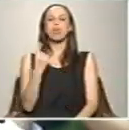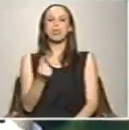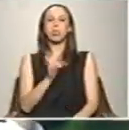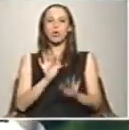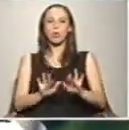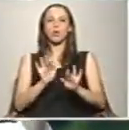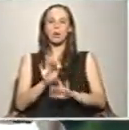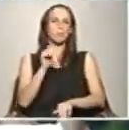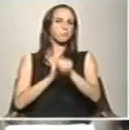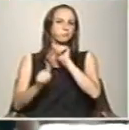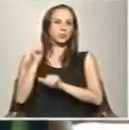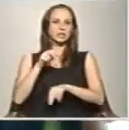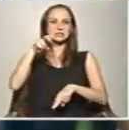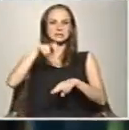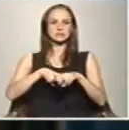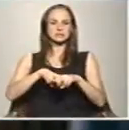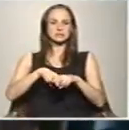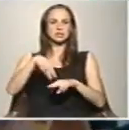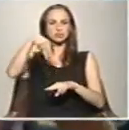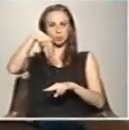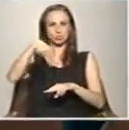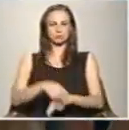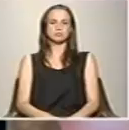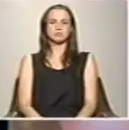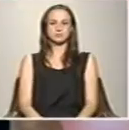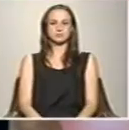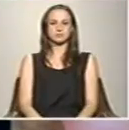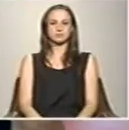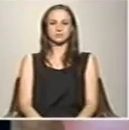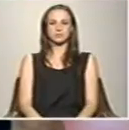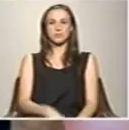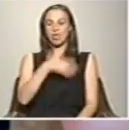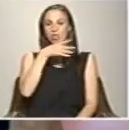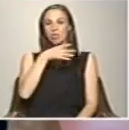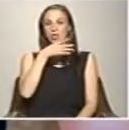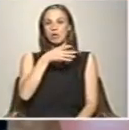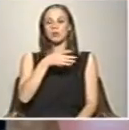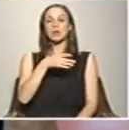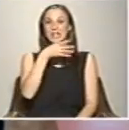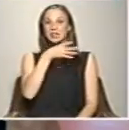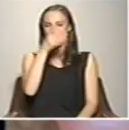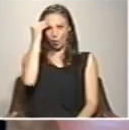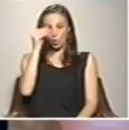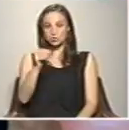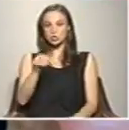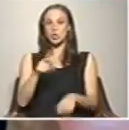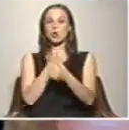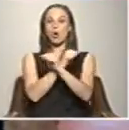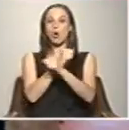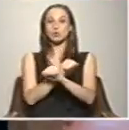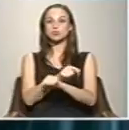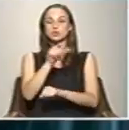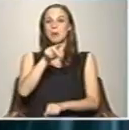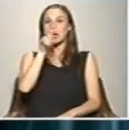marcha atrás, senta e sobe. Então tem que estar sempre dando indicações. do uso correto da parte óssea muscular e